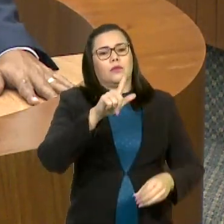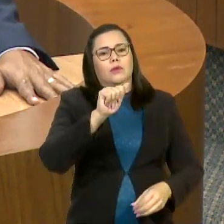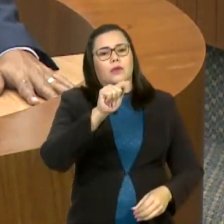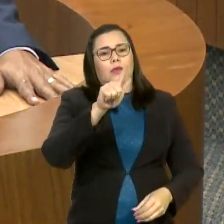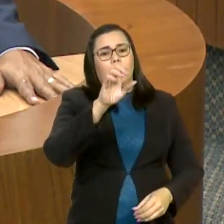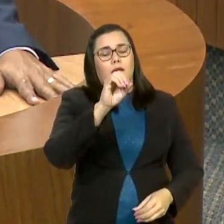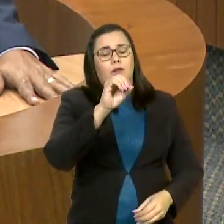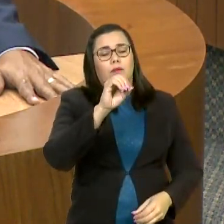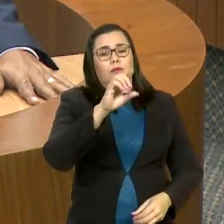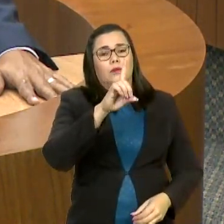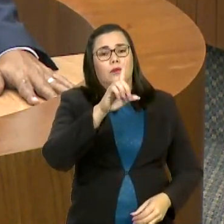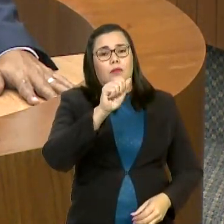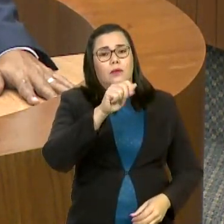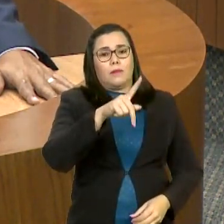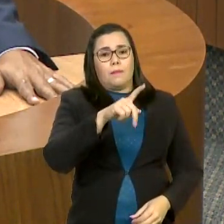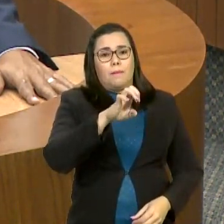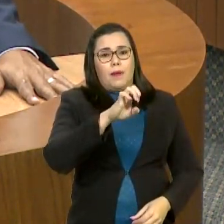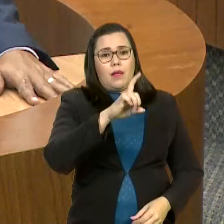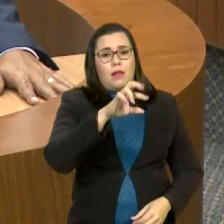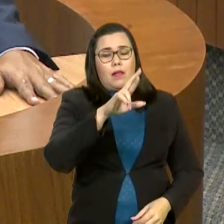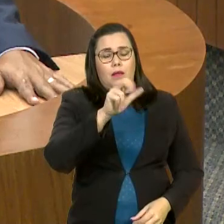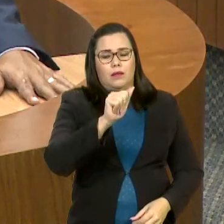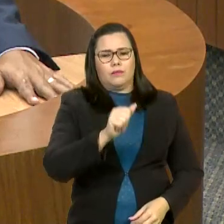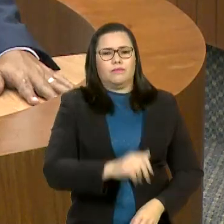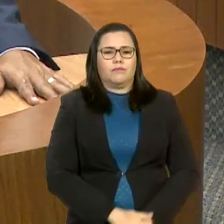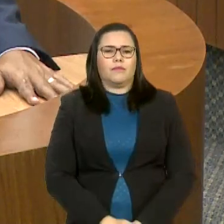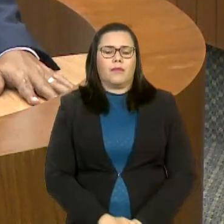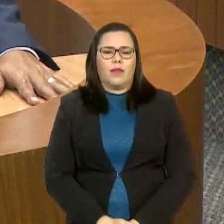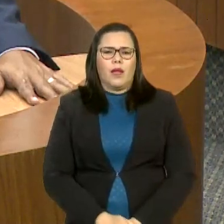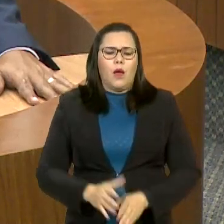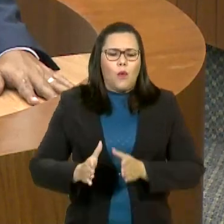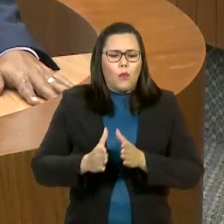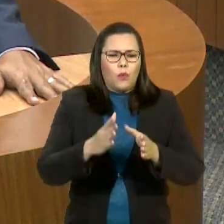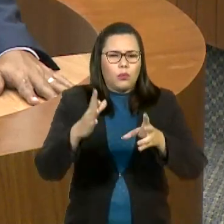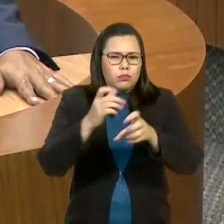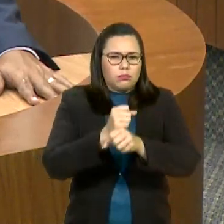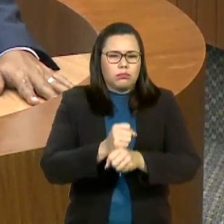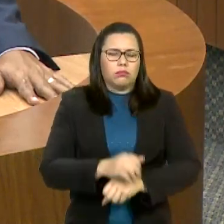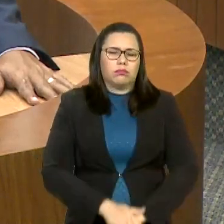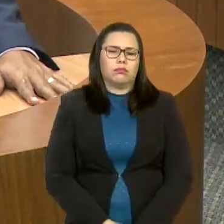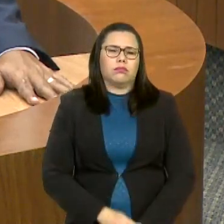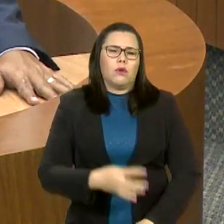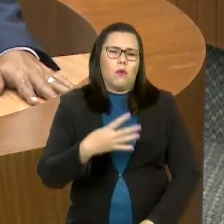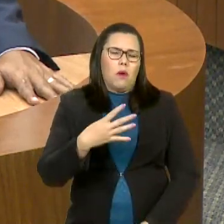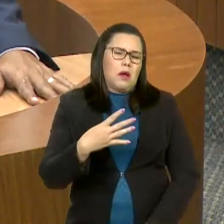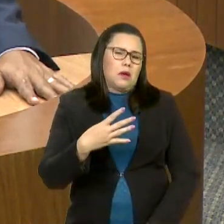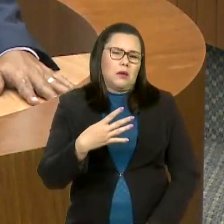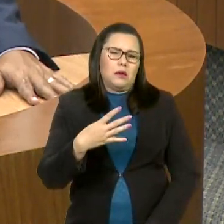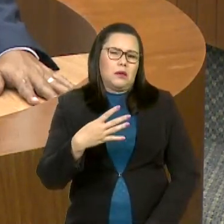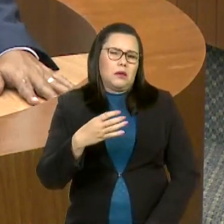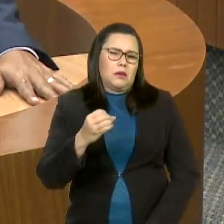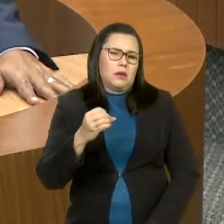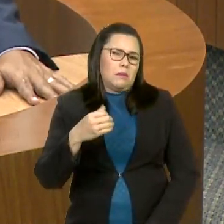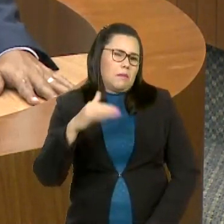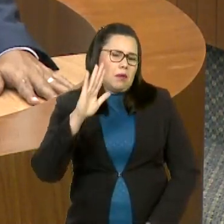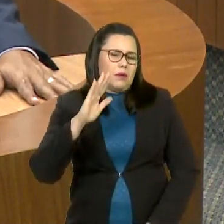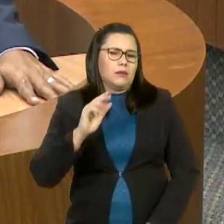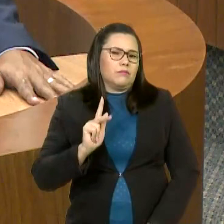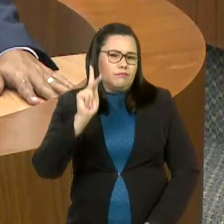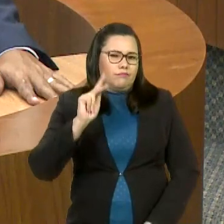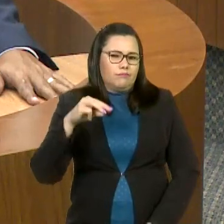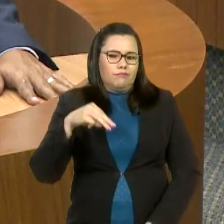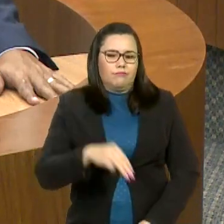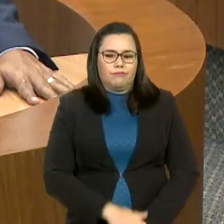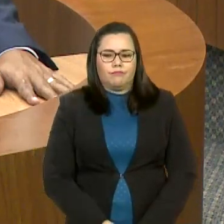tem mais ou menos uns 40 e poucos quilômetros, muito difícil acesso. Também o trecho